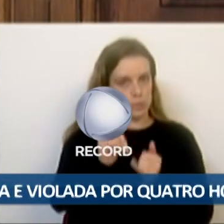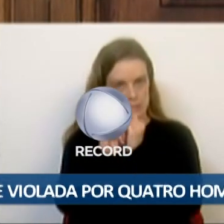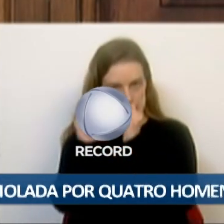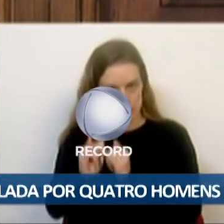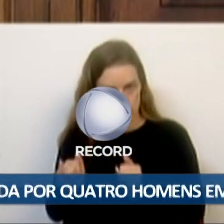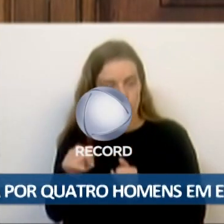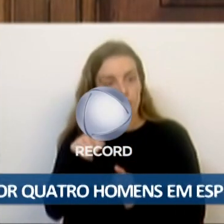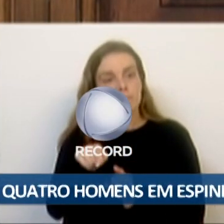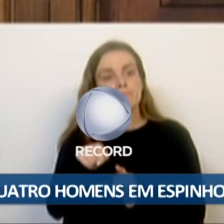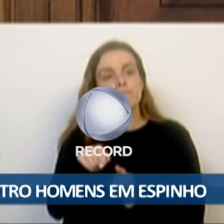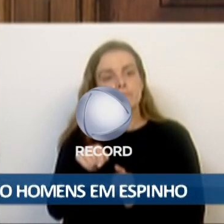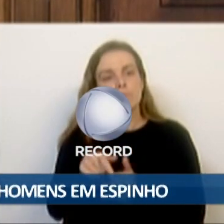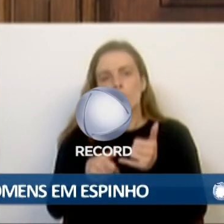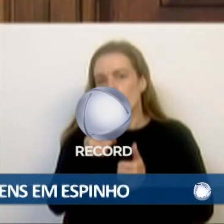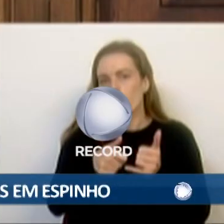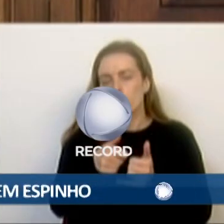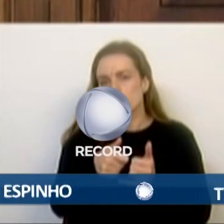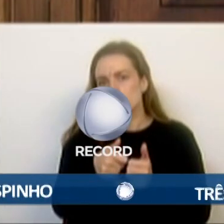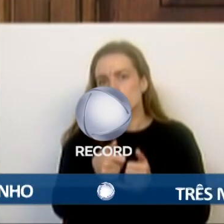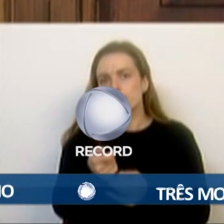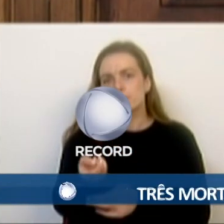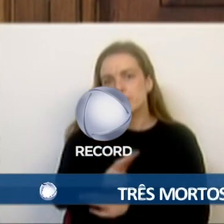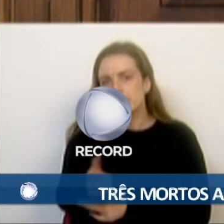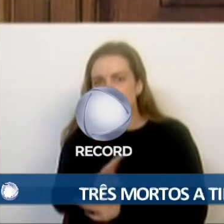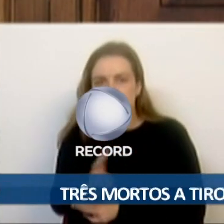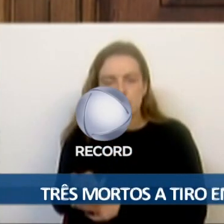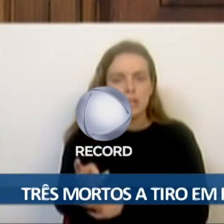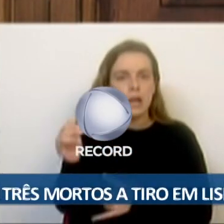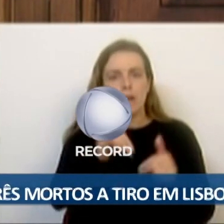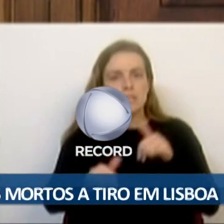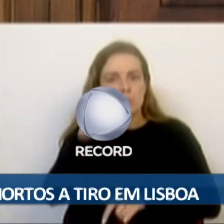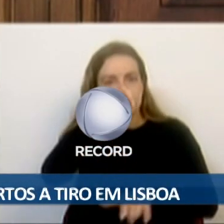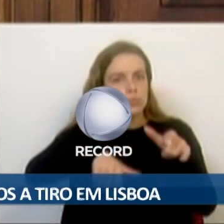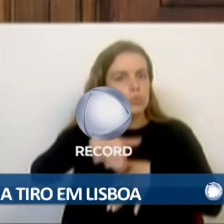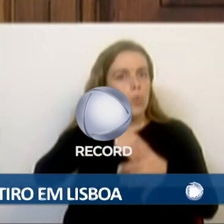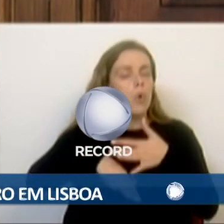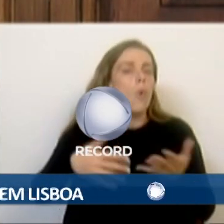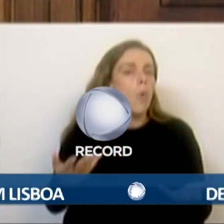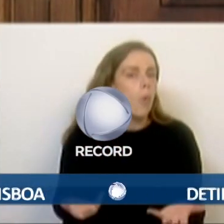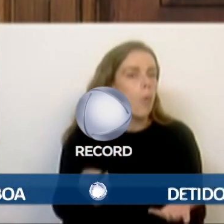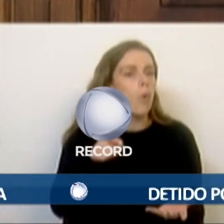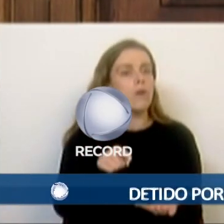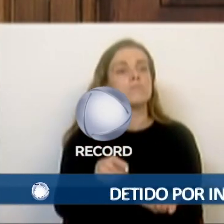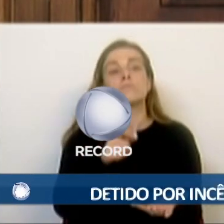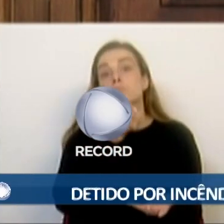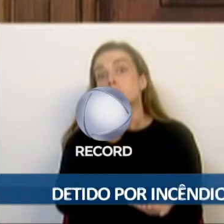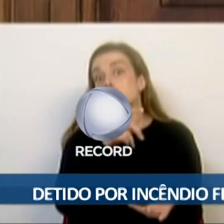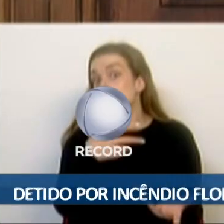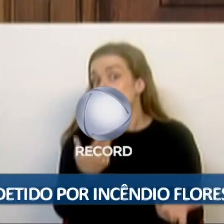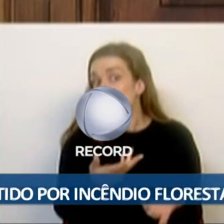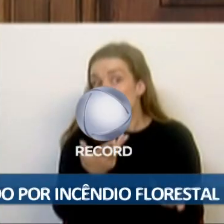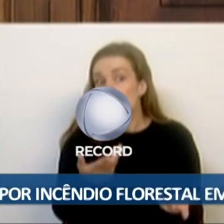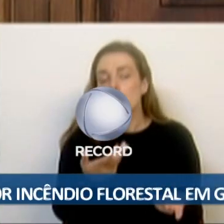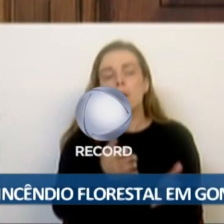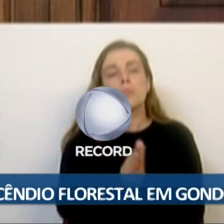com, digamos, um concurso híbrido ou apenas com a aviação civil. Ou se teríamos uma possibilidade que, enfim,